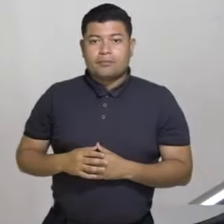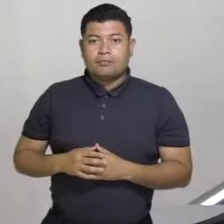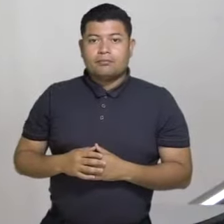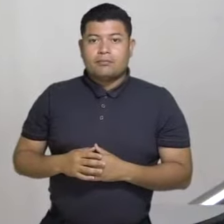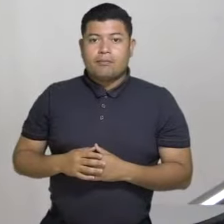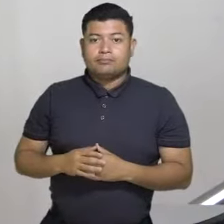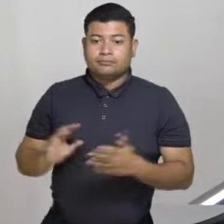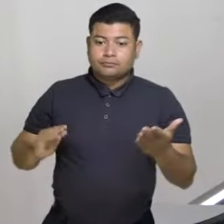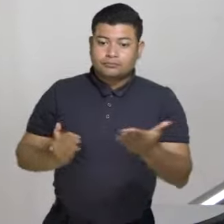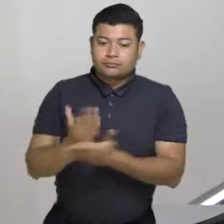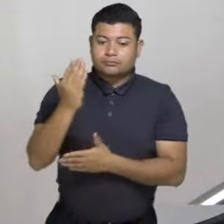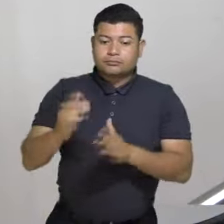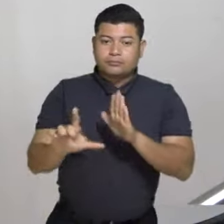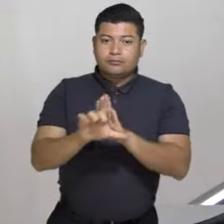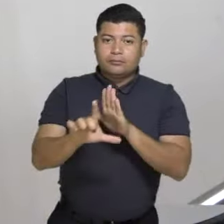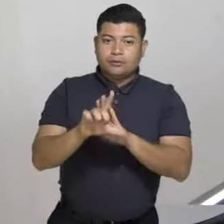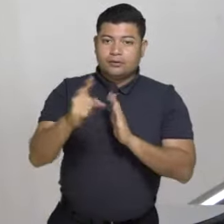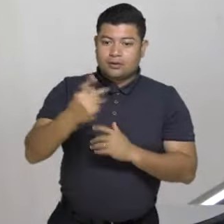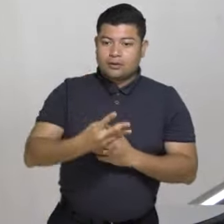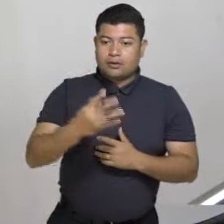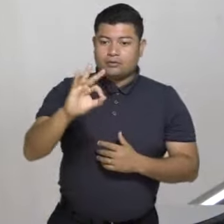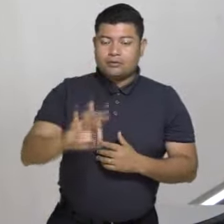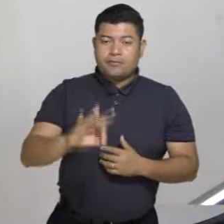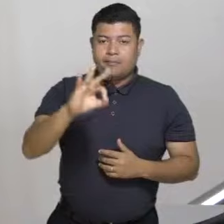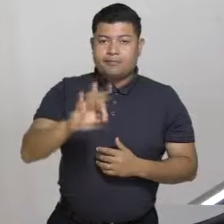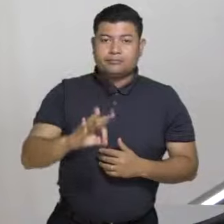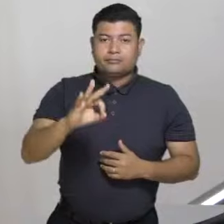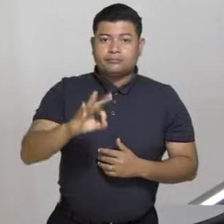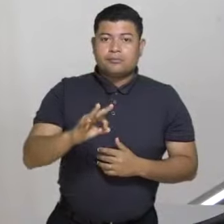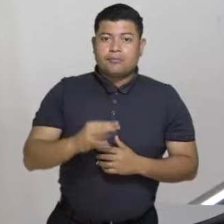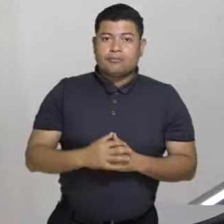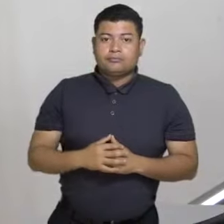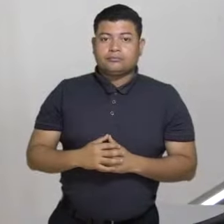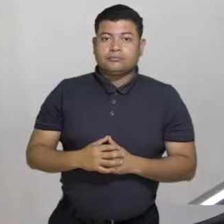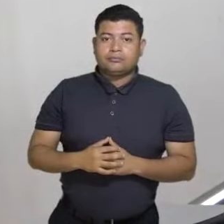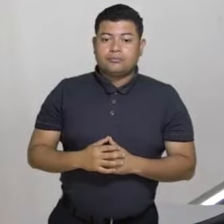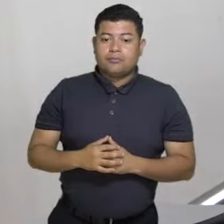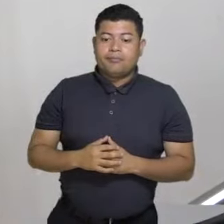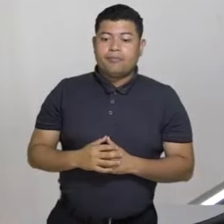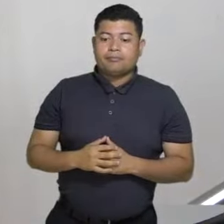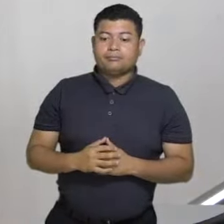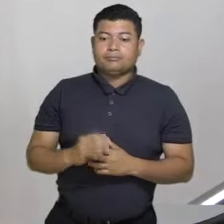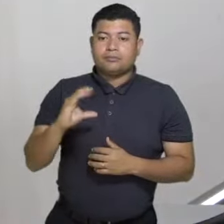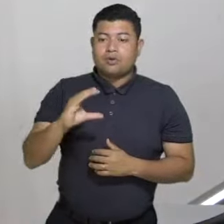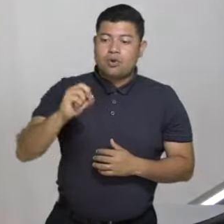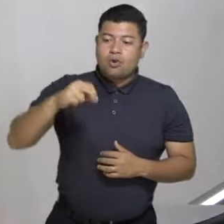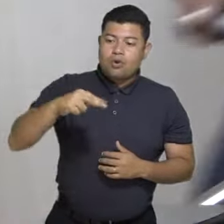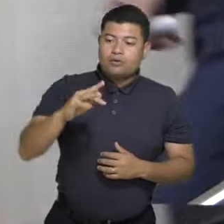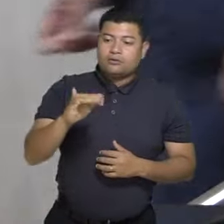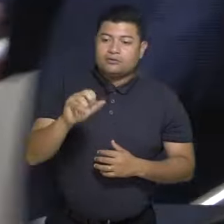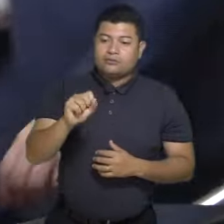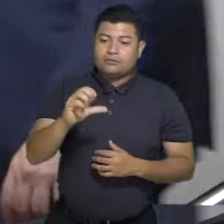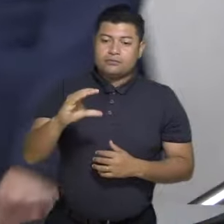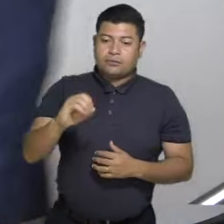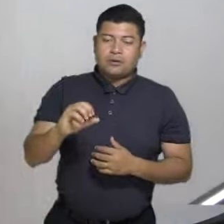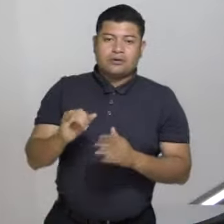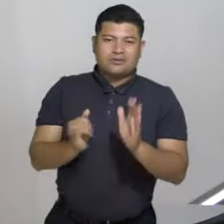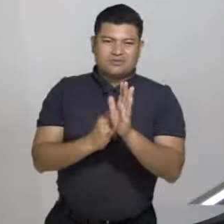aprovou a lei dos 14% de confisco. No ano